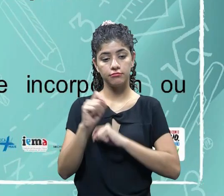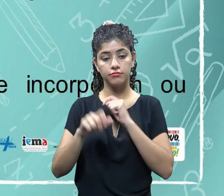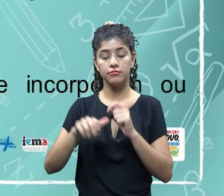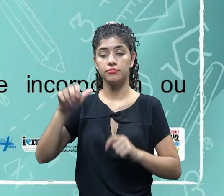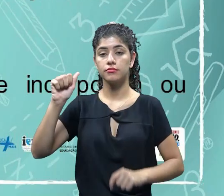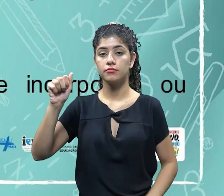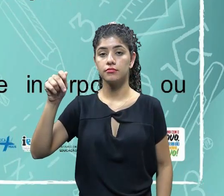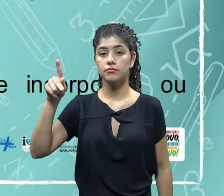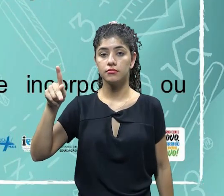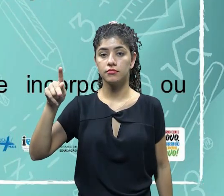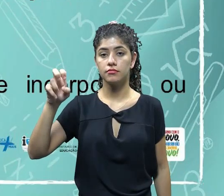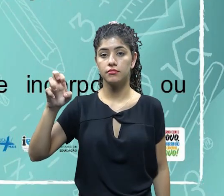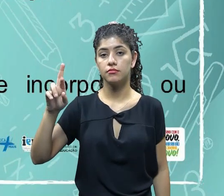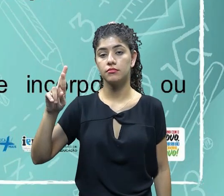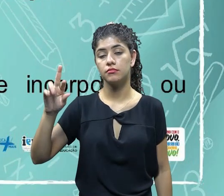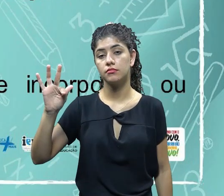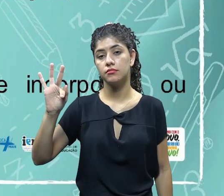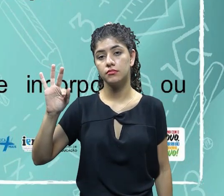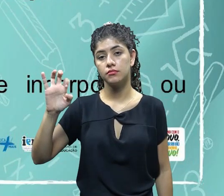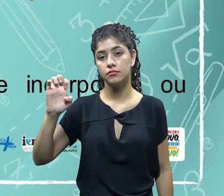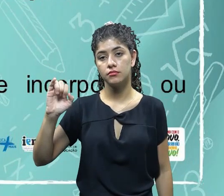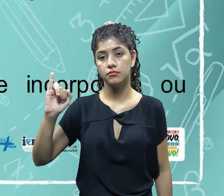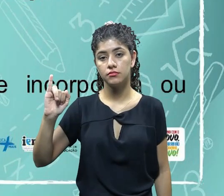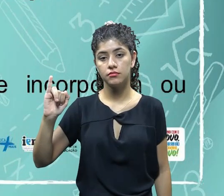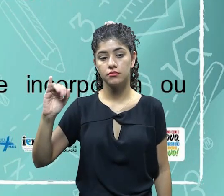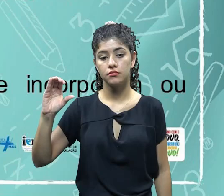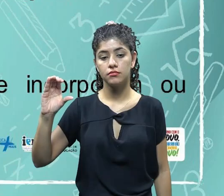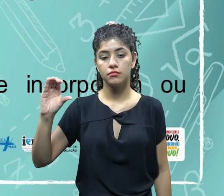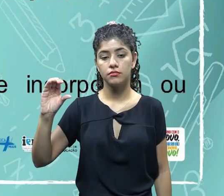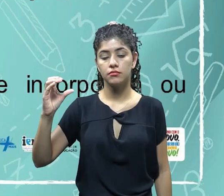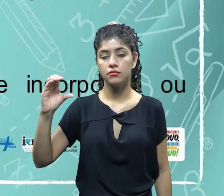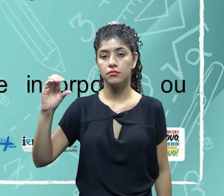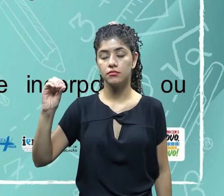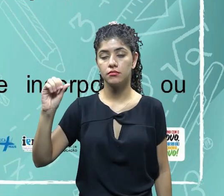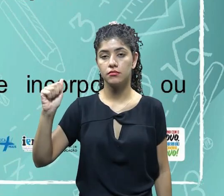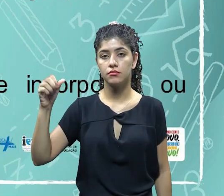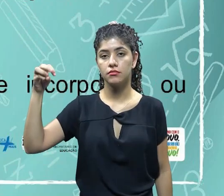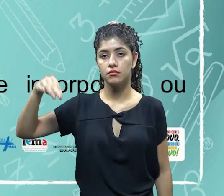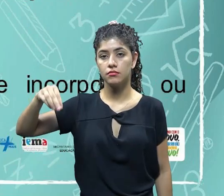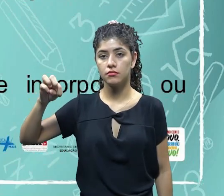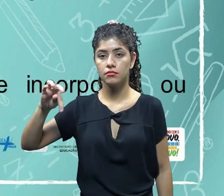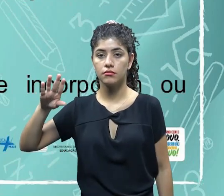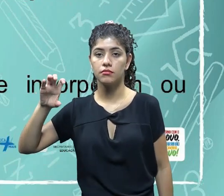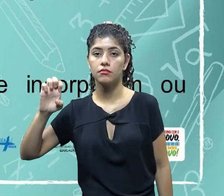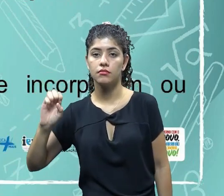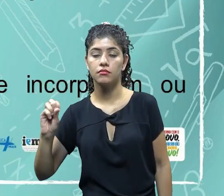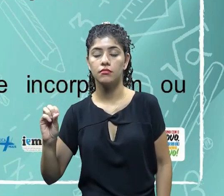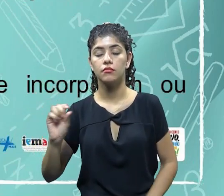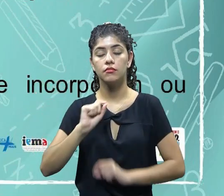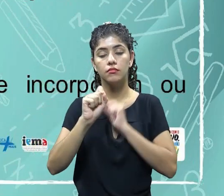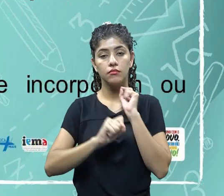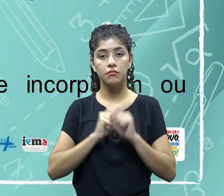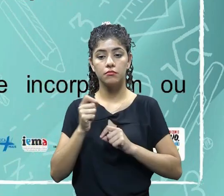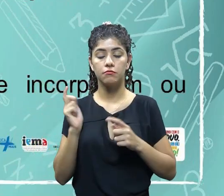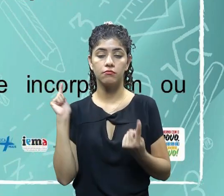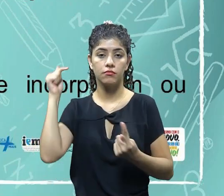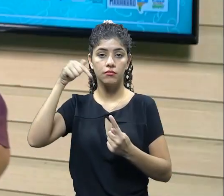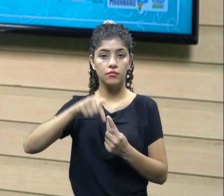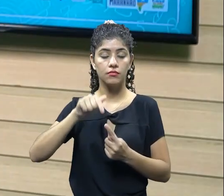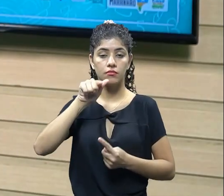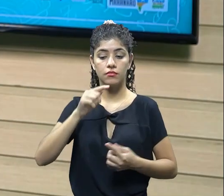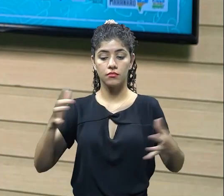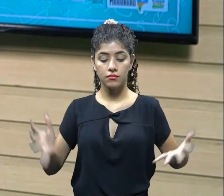Já o de aperfeiçoamento são objetivos para que você consiga alavancar esses resultados. Ou seja, e